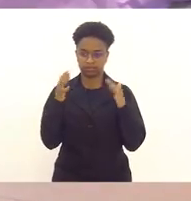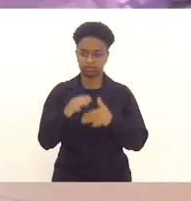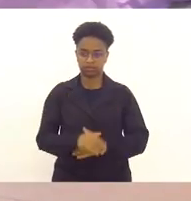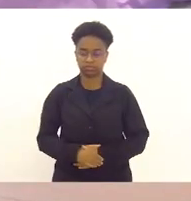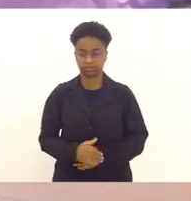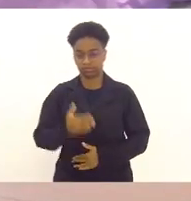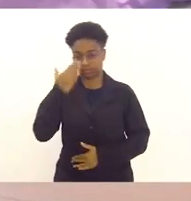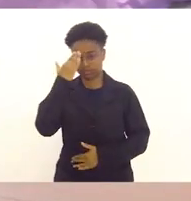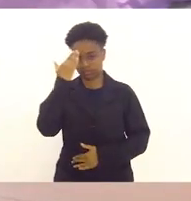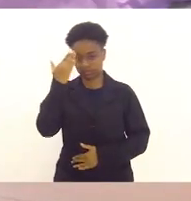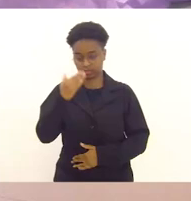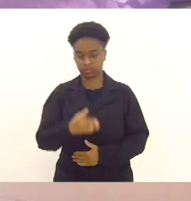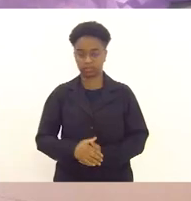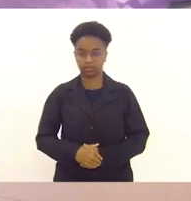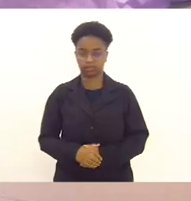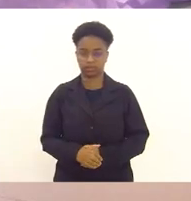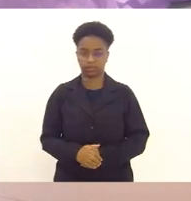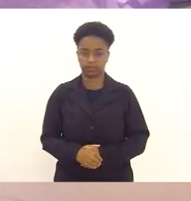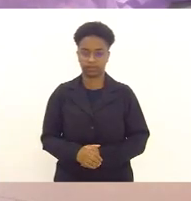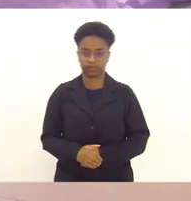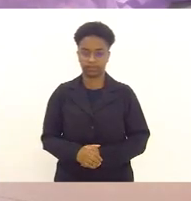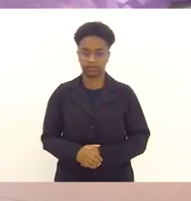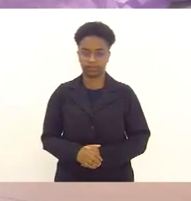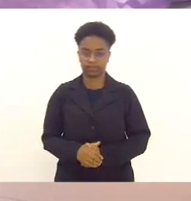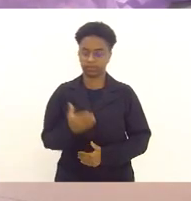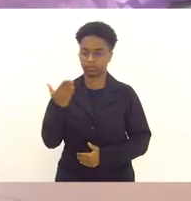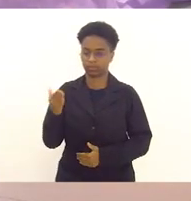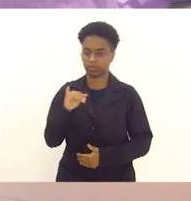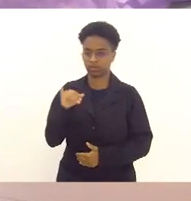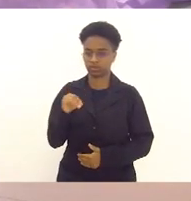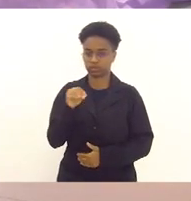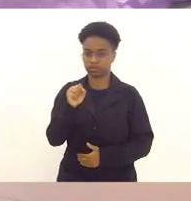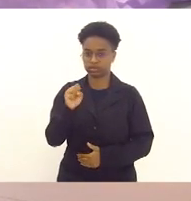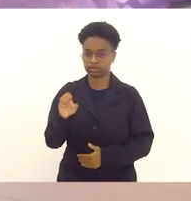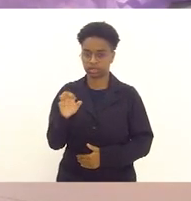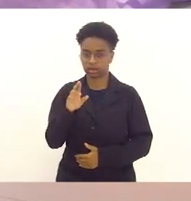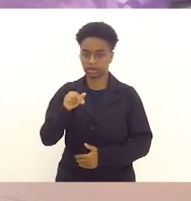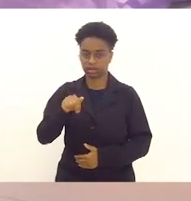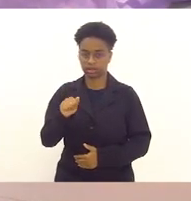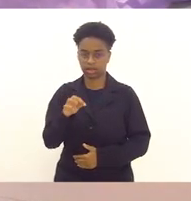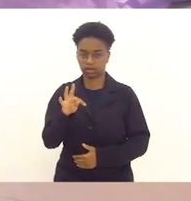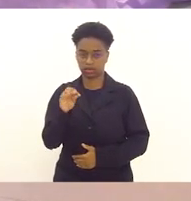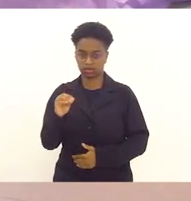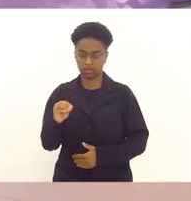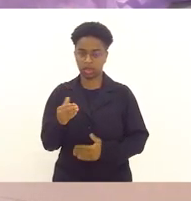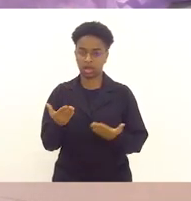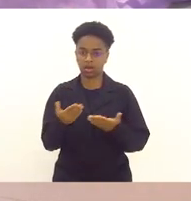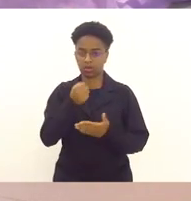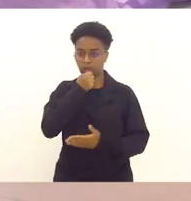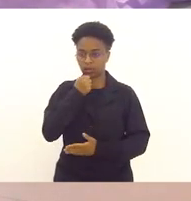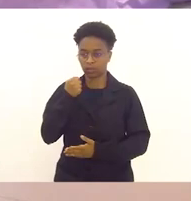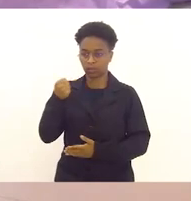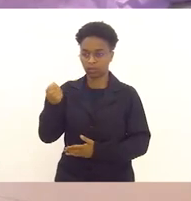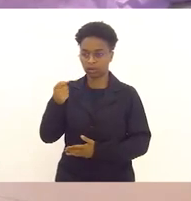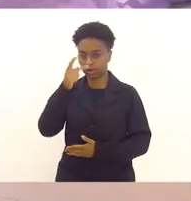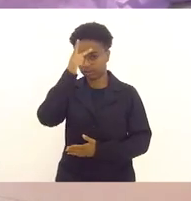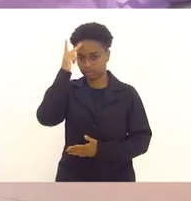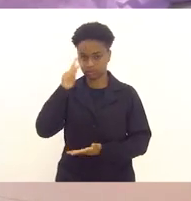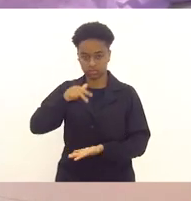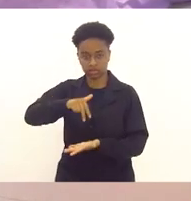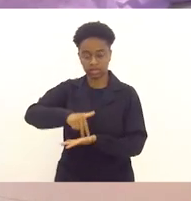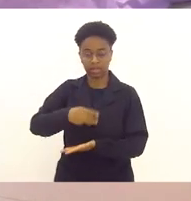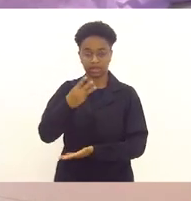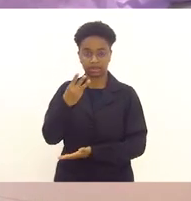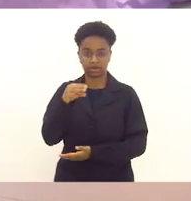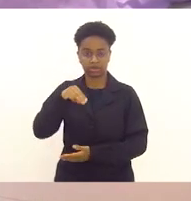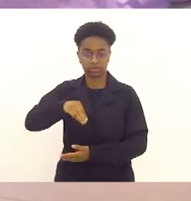Muito obrigado senhor José Renato passo agora fala o púlpito de três minutos